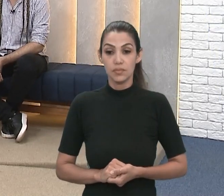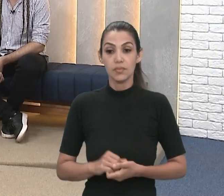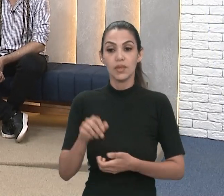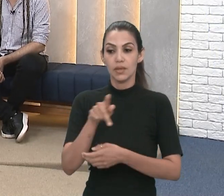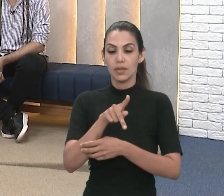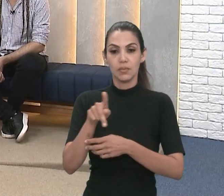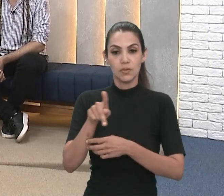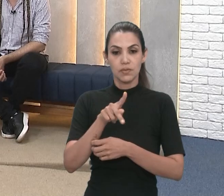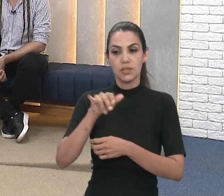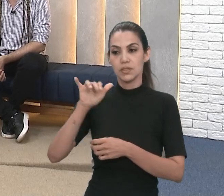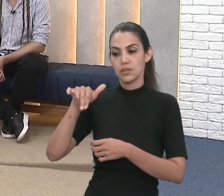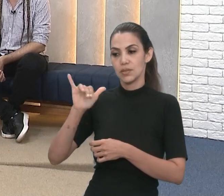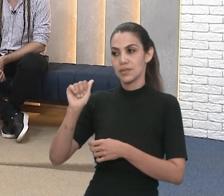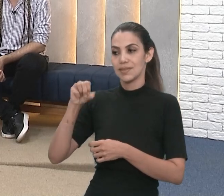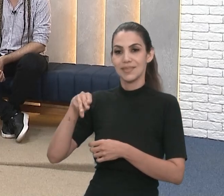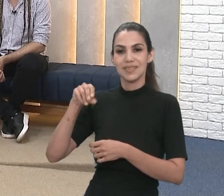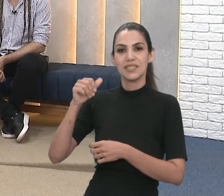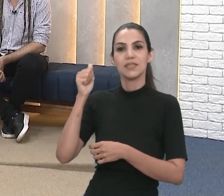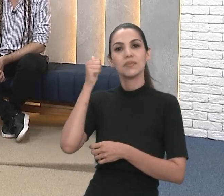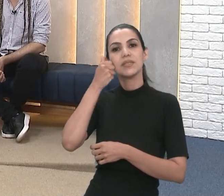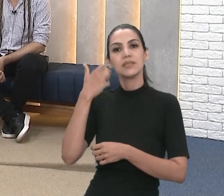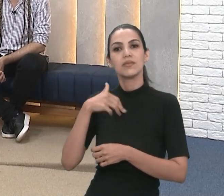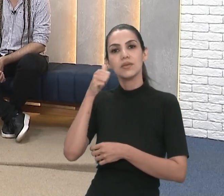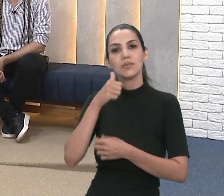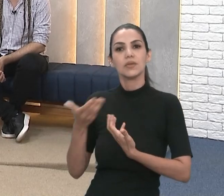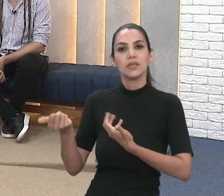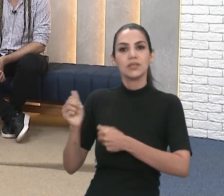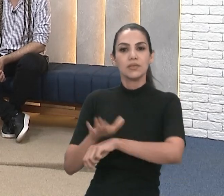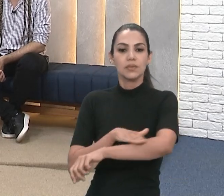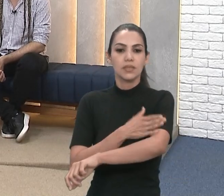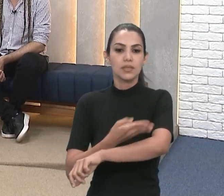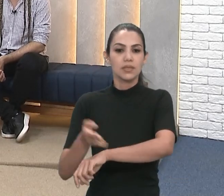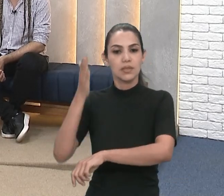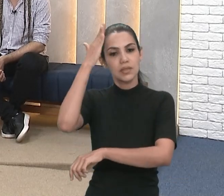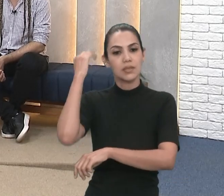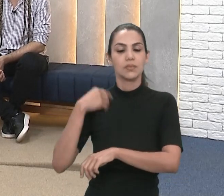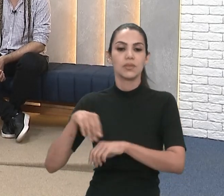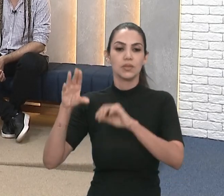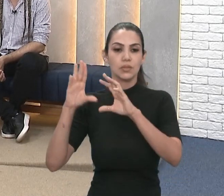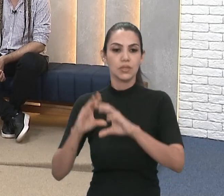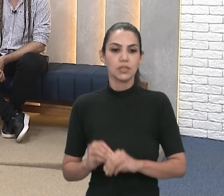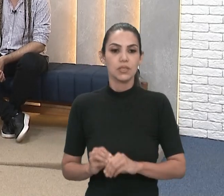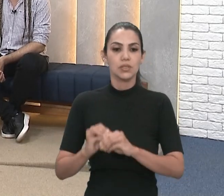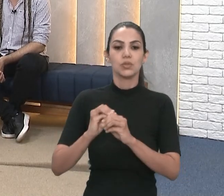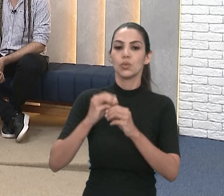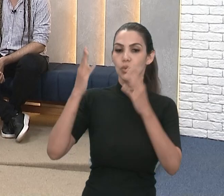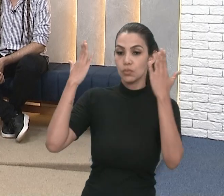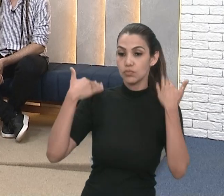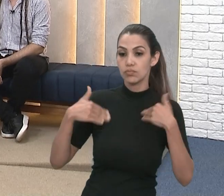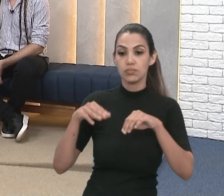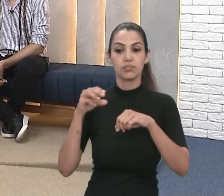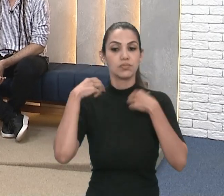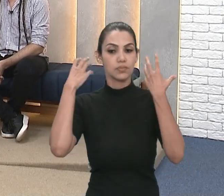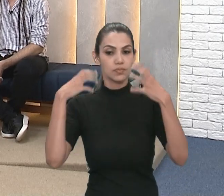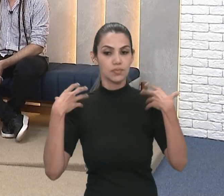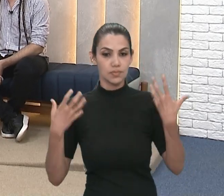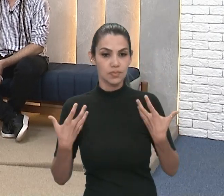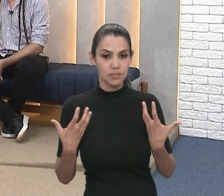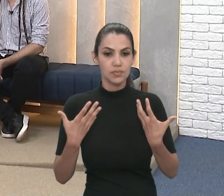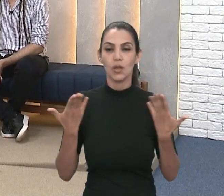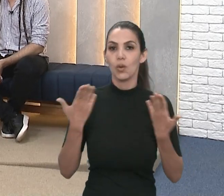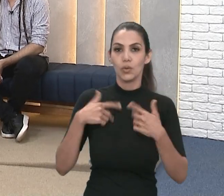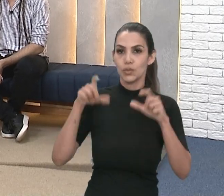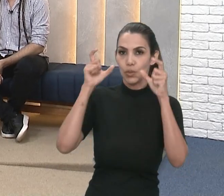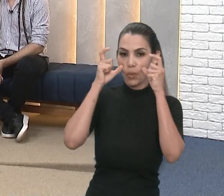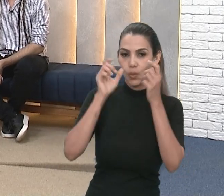professora Yasmin se descreve como uma mulher jovem, de pele clara, com cabelos escuros, compridos, cacheados e está sem